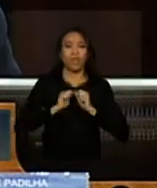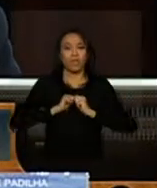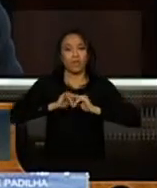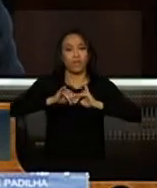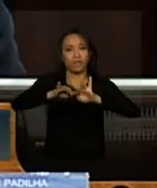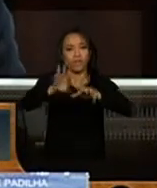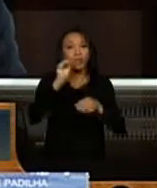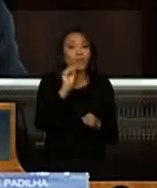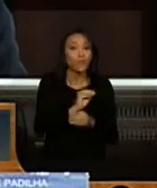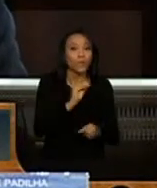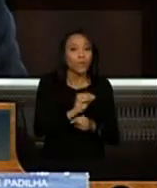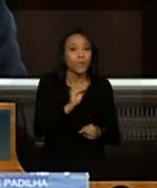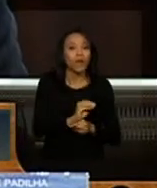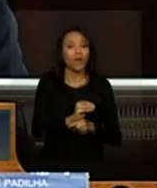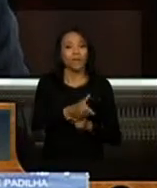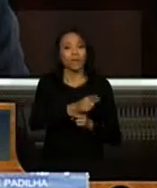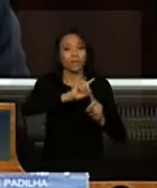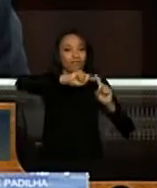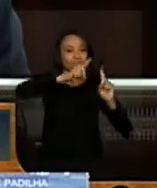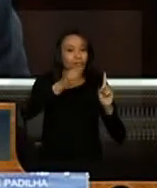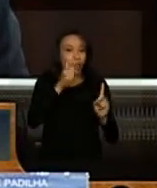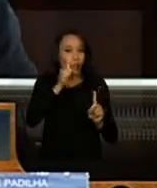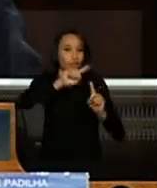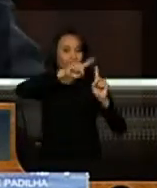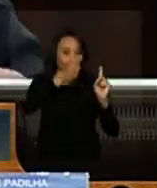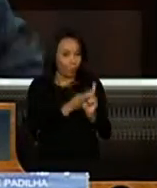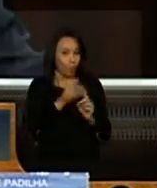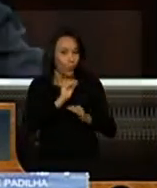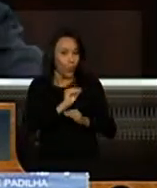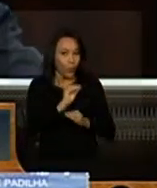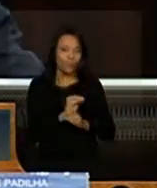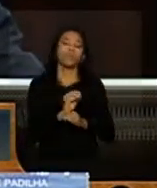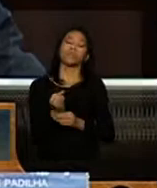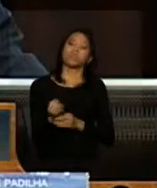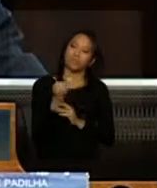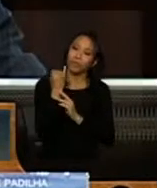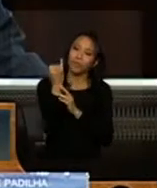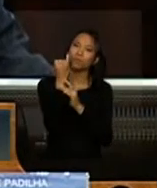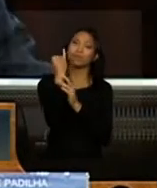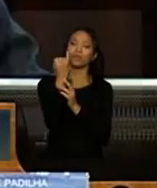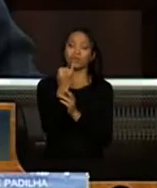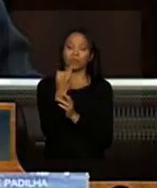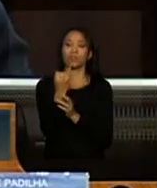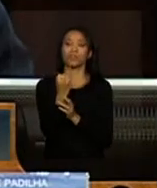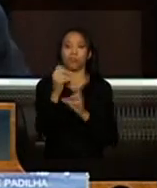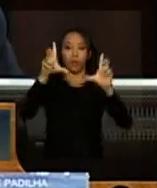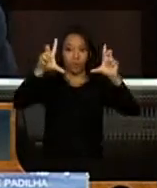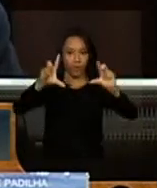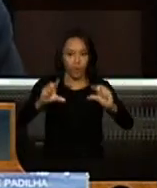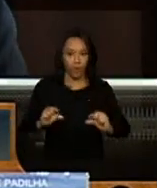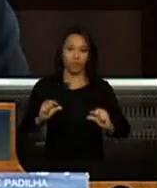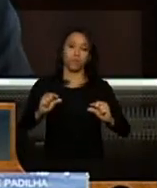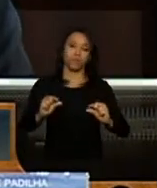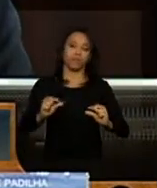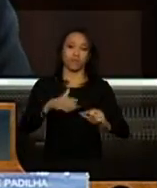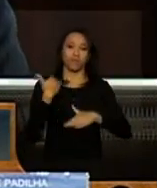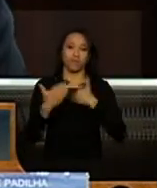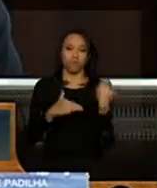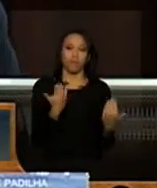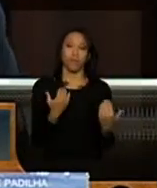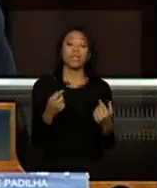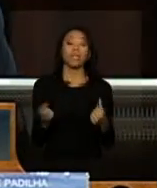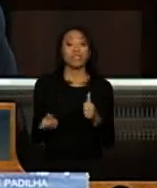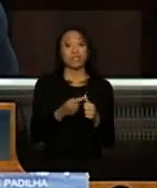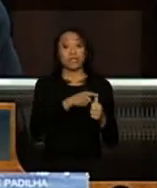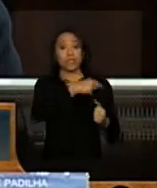né? Sem dúvida alguma, tiveram um impacto muito forte e importante nessa redução. Segundo, eu sempre